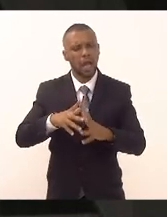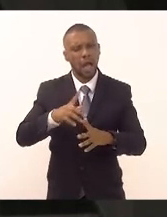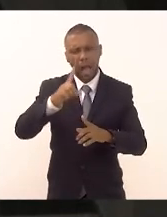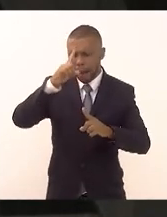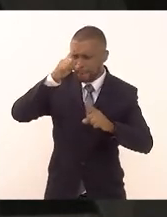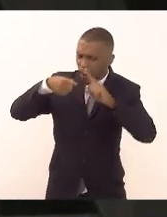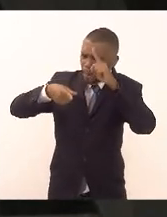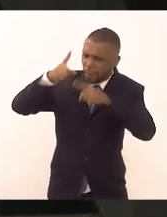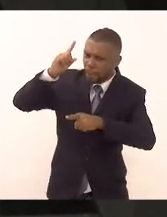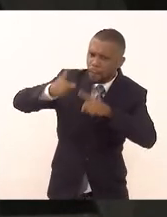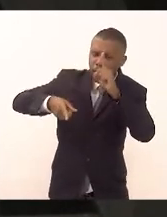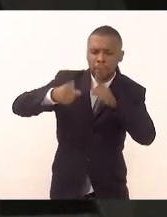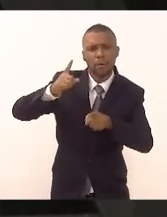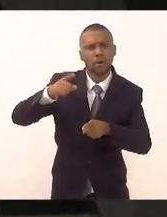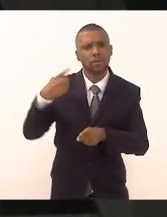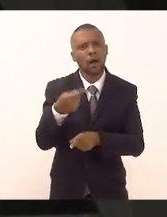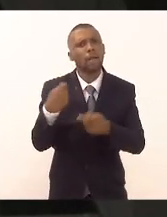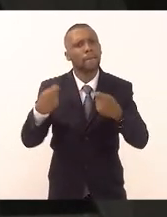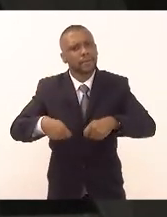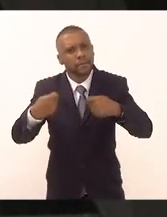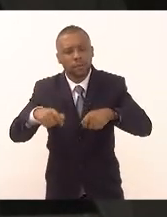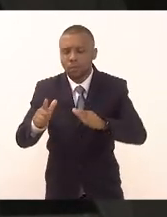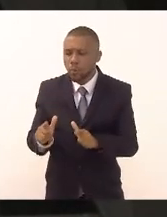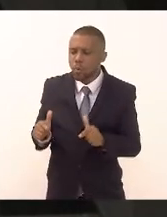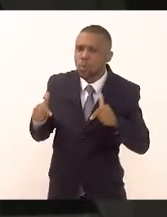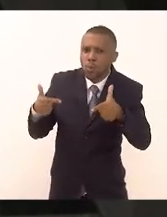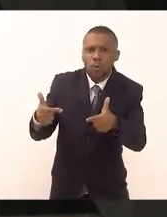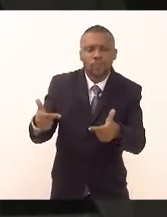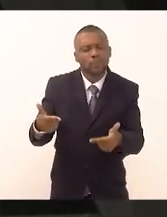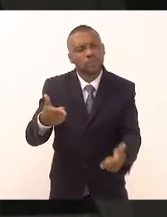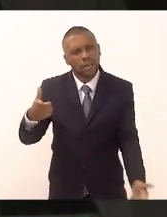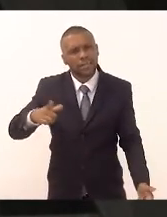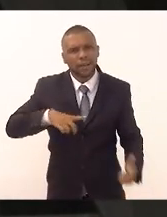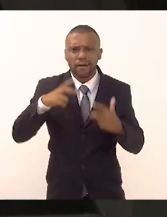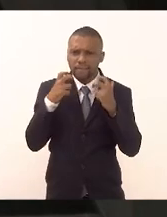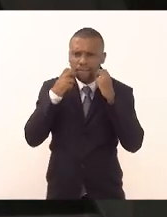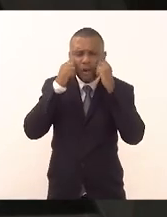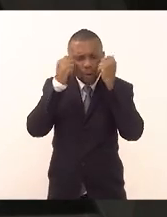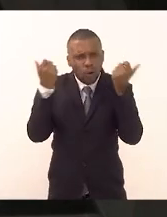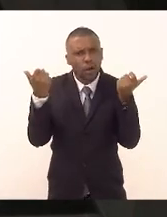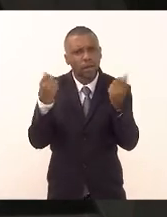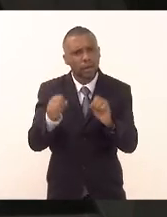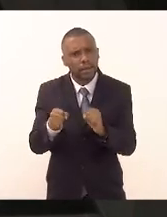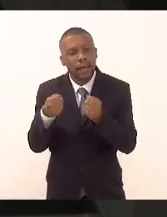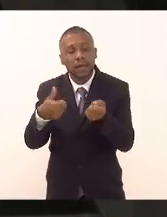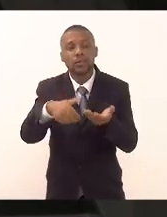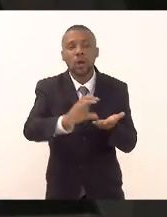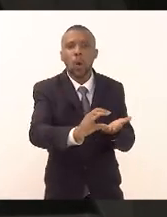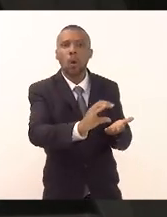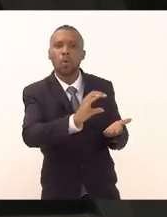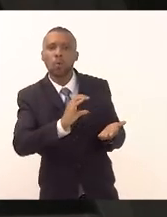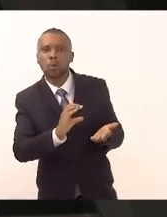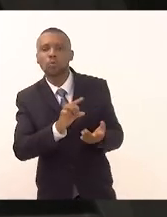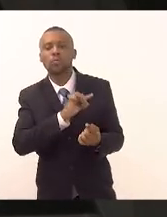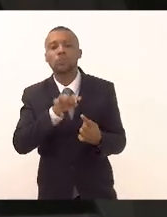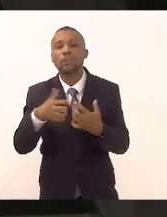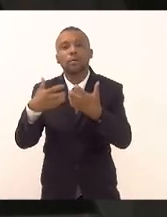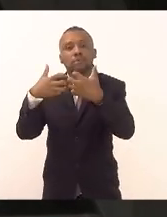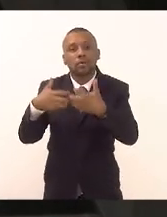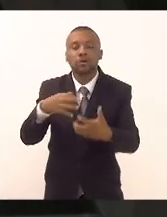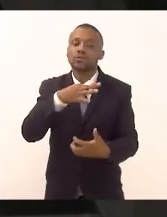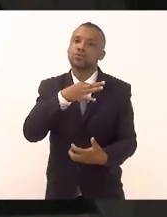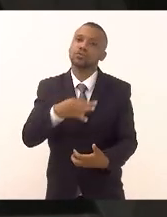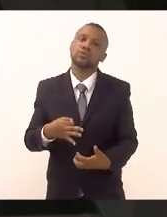autoritária, e o que é preciso fazer, senhor governador Cláudio Castro, tenha vergonha na cara e garanta os recursos para o funcionamento digno